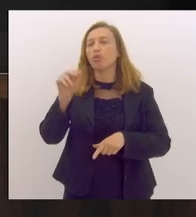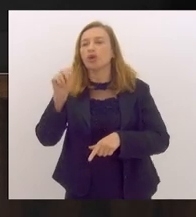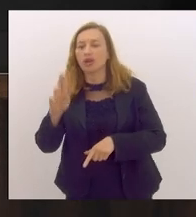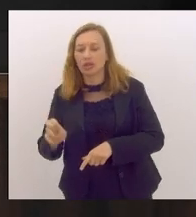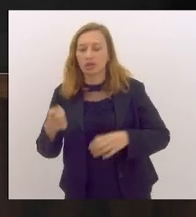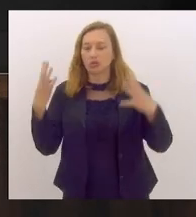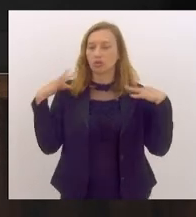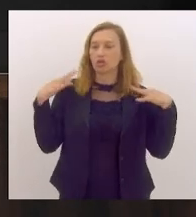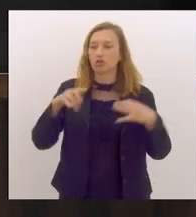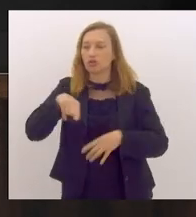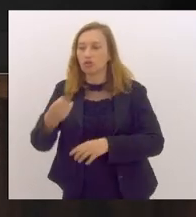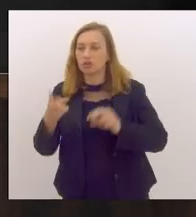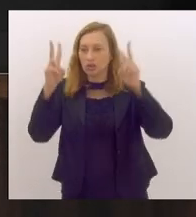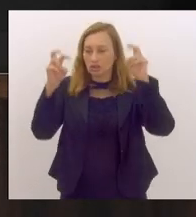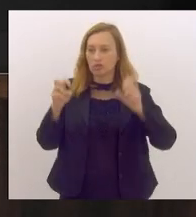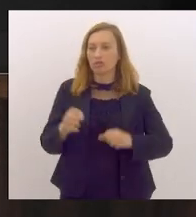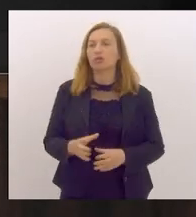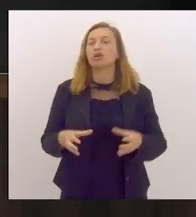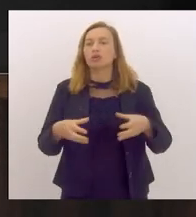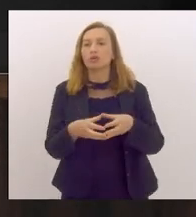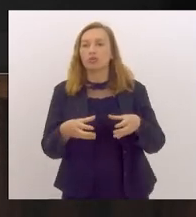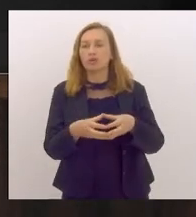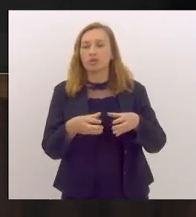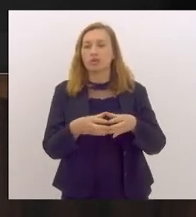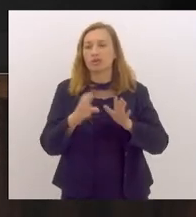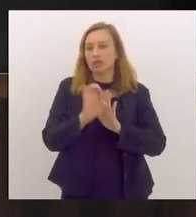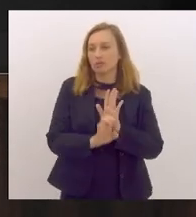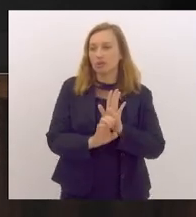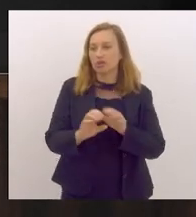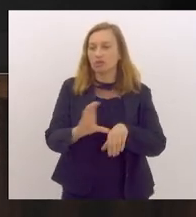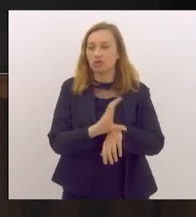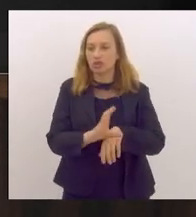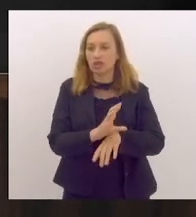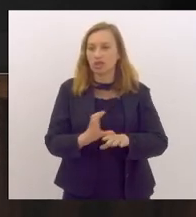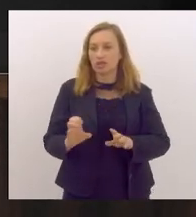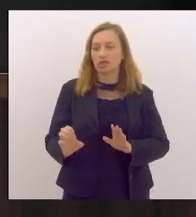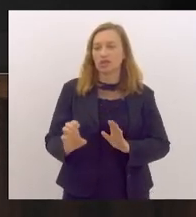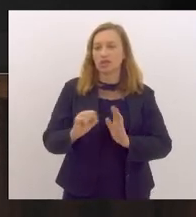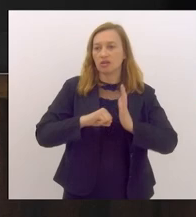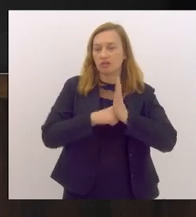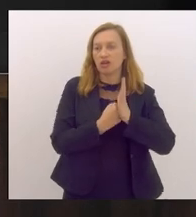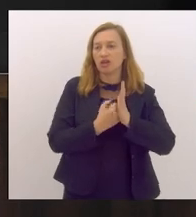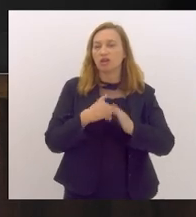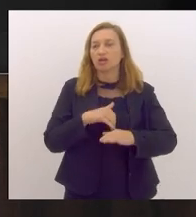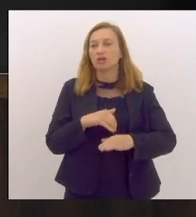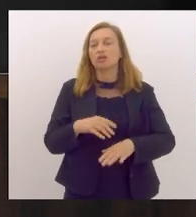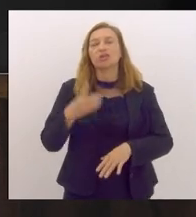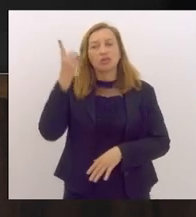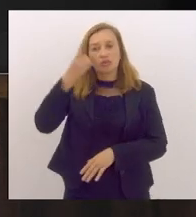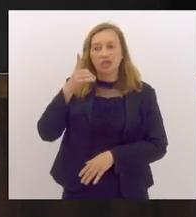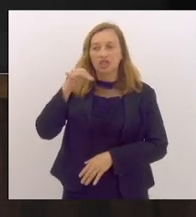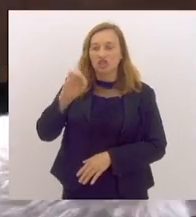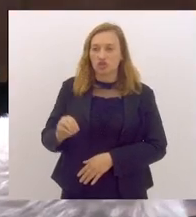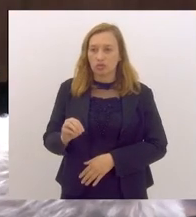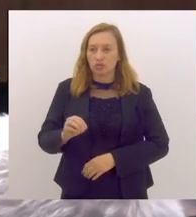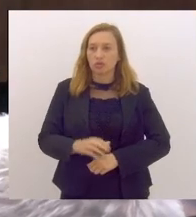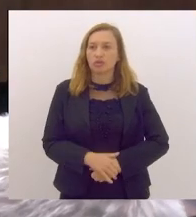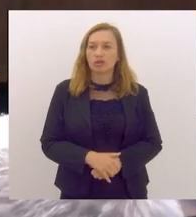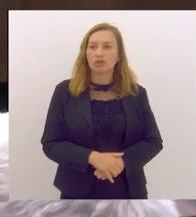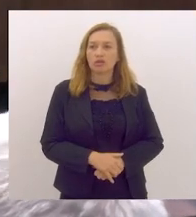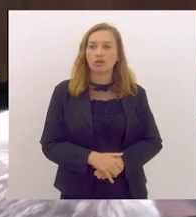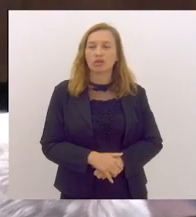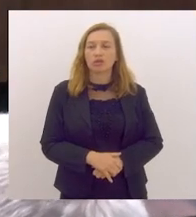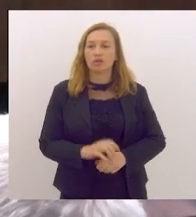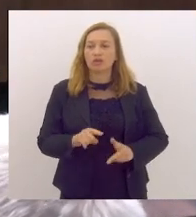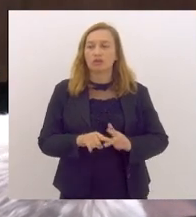outras providências. Pendendo de parecer da Comissão de Emendas Condicionais e Vetos. Para emitir parecer, o nobre deputado Marcelo Dino. Pela